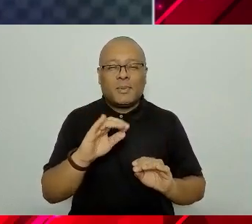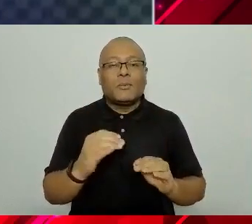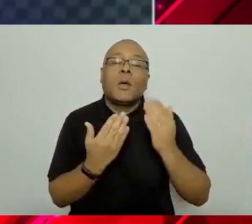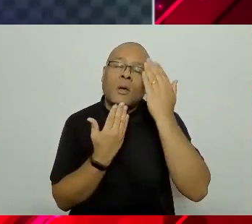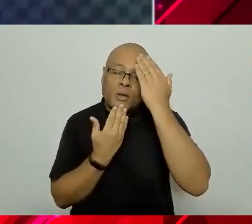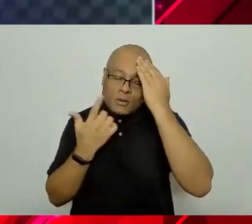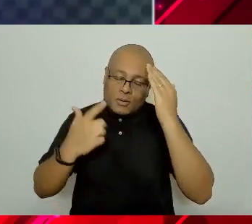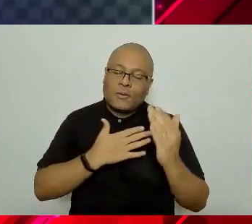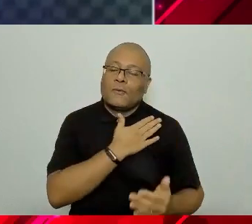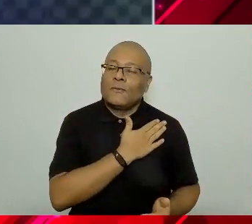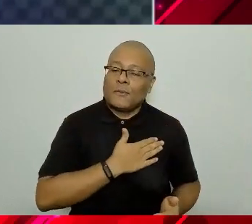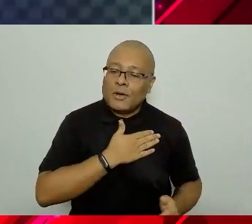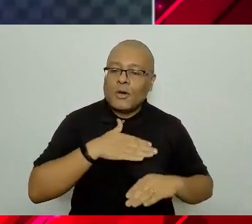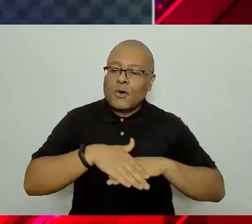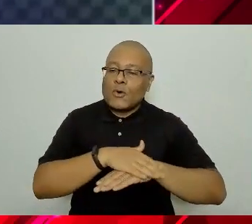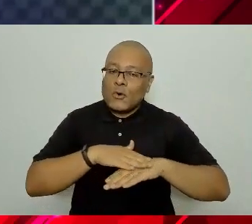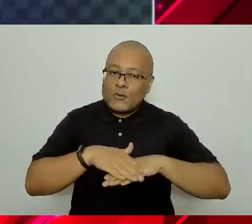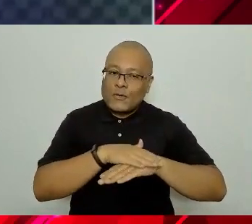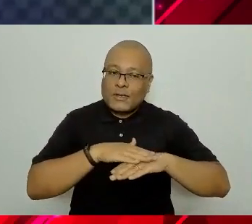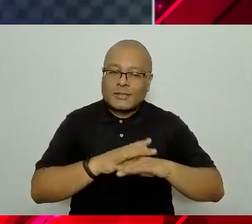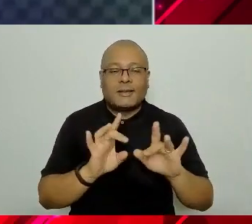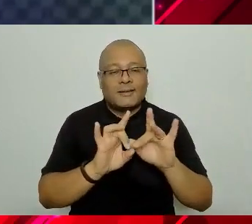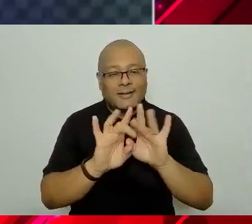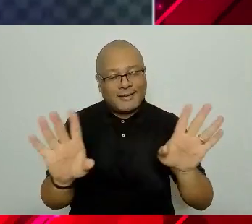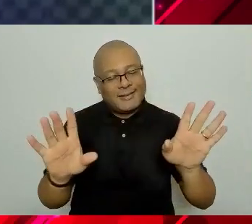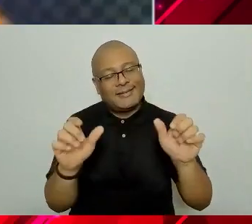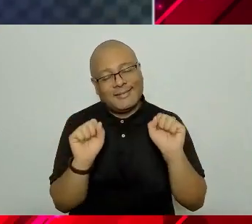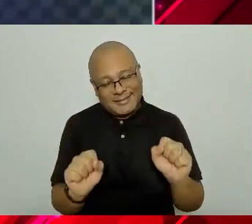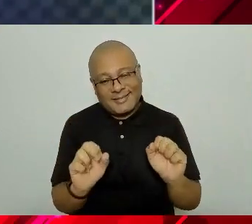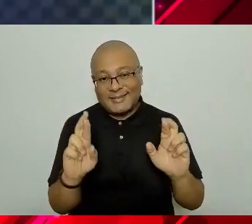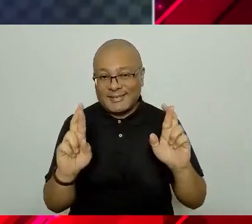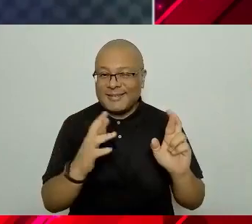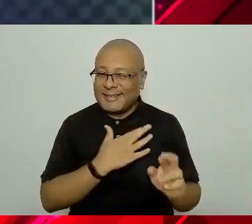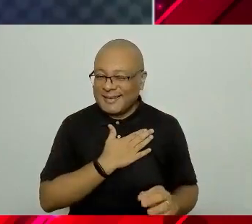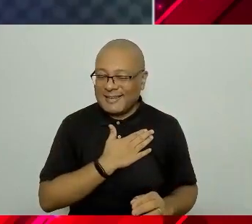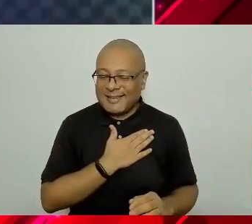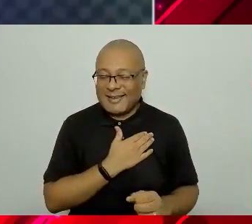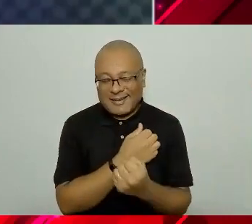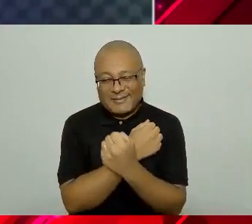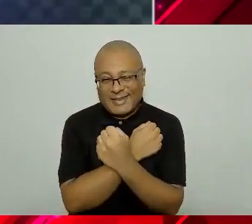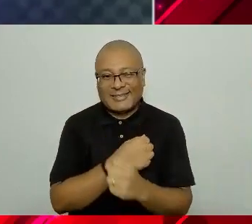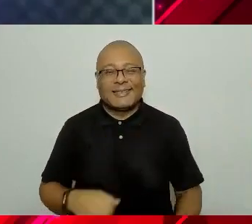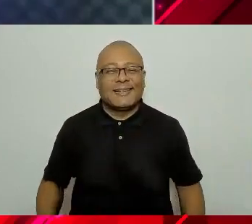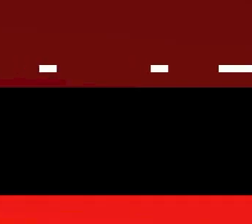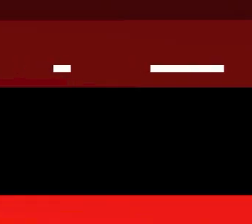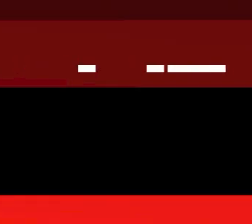foi um prazer conversar com vocês, fico à disposição. Espero que vocês tenham gostado. Forte abraço.